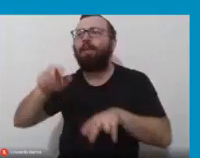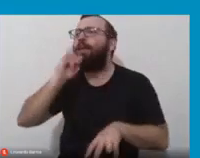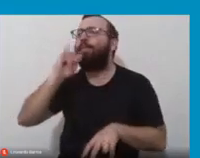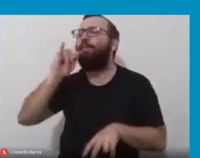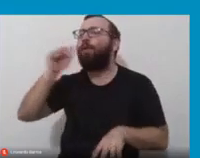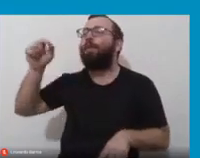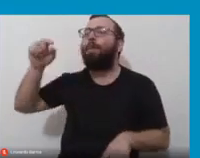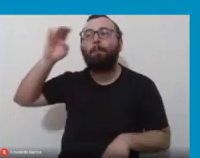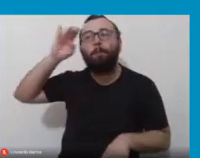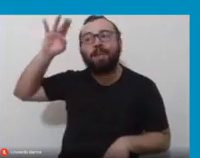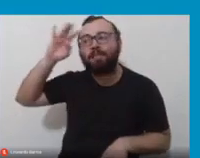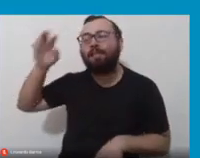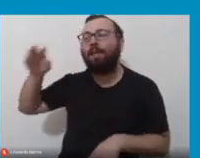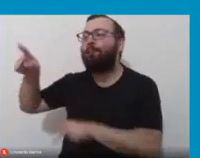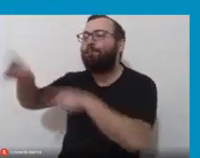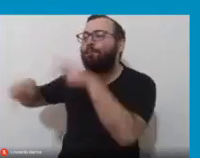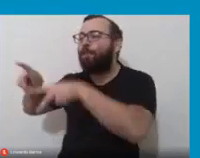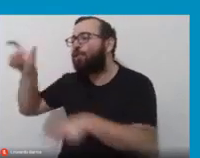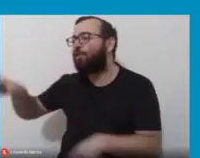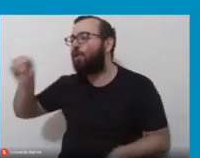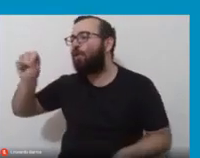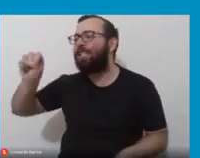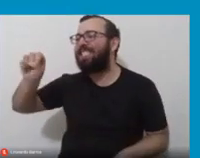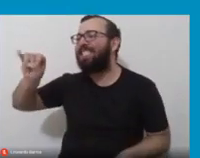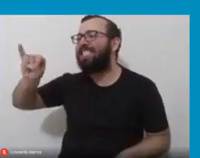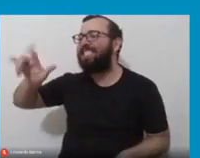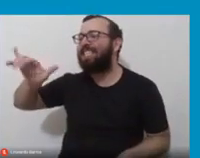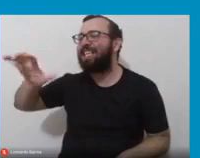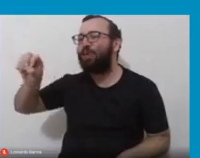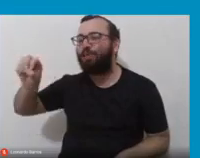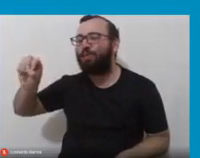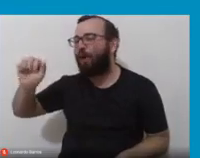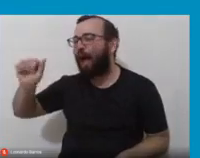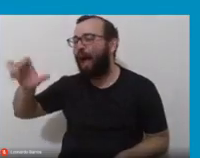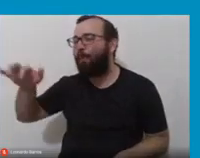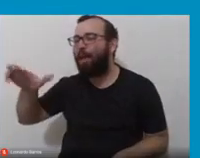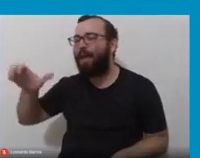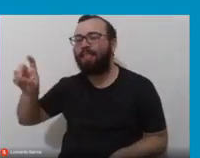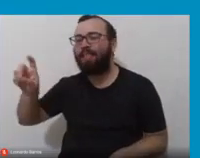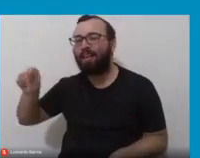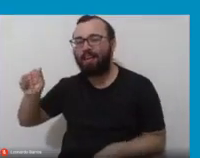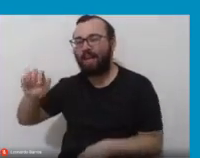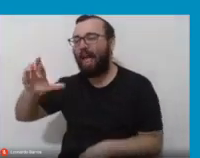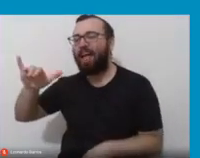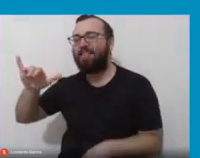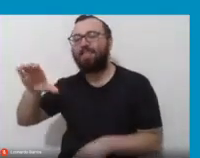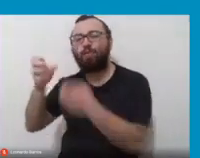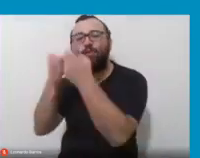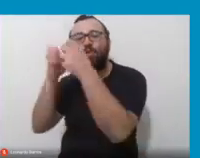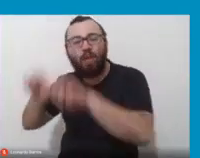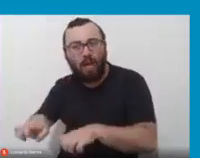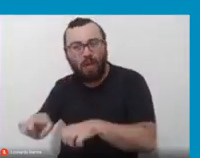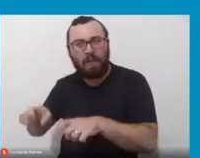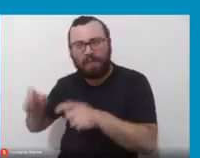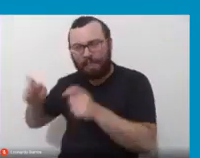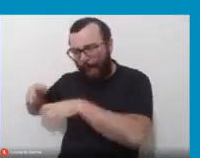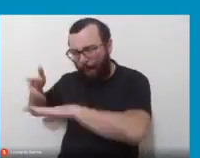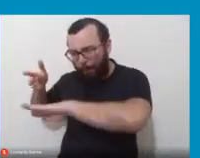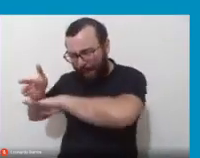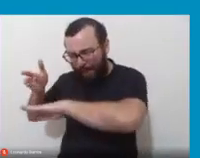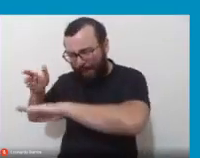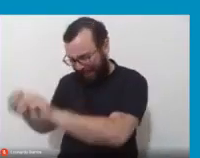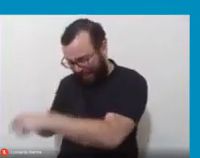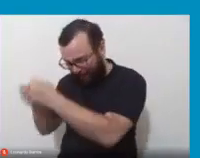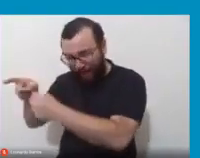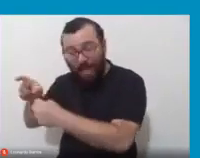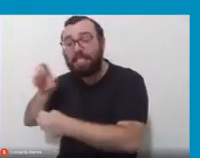Silvio Almeida sobre o racismo estrutural? Há condições de acabar o racismo estrutural sem a participação do povo branco?